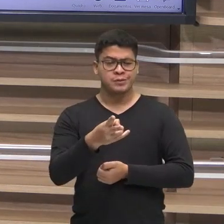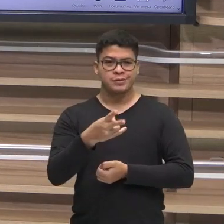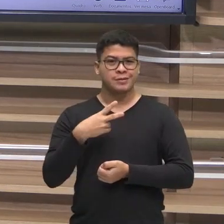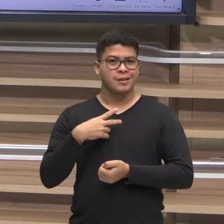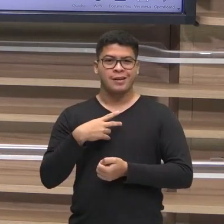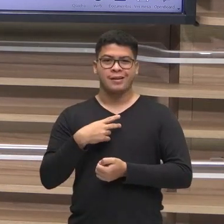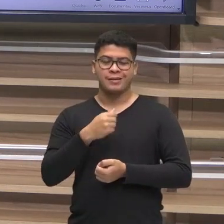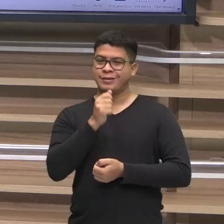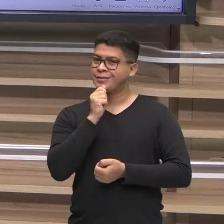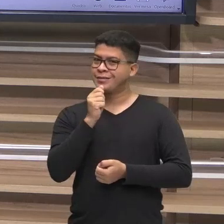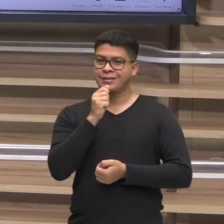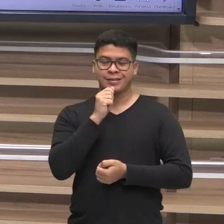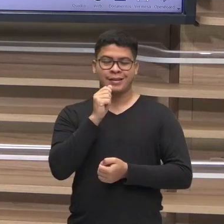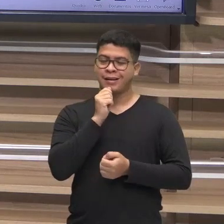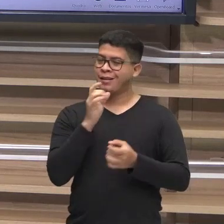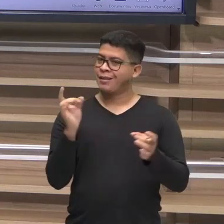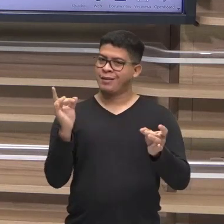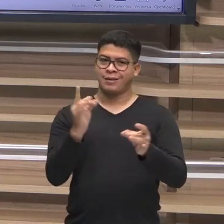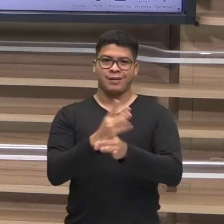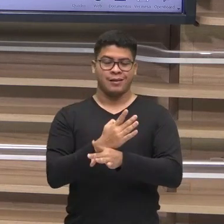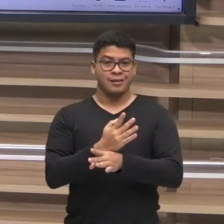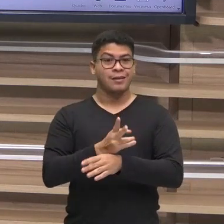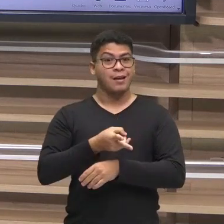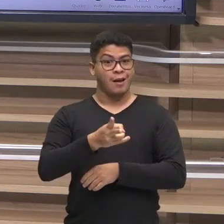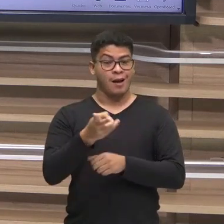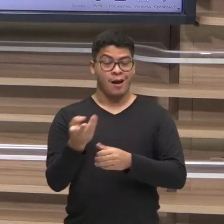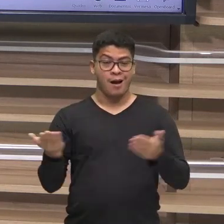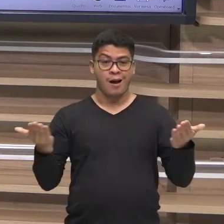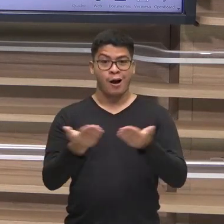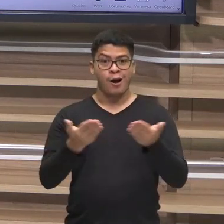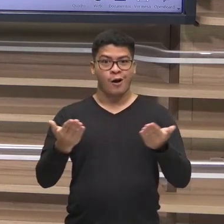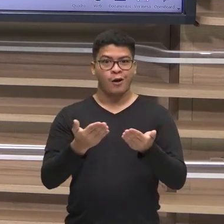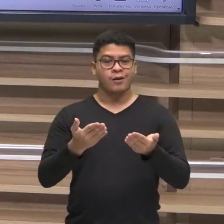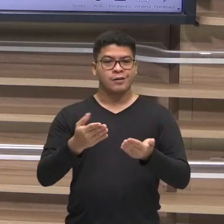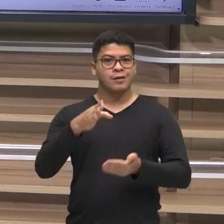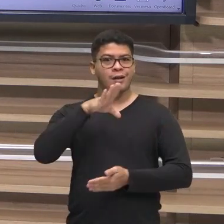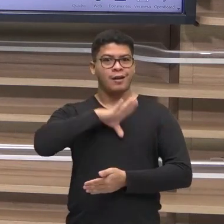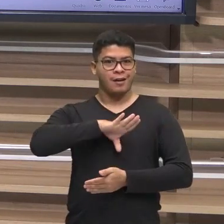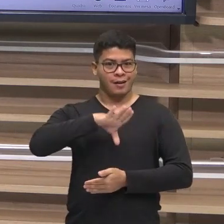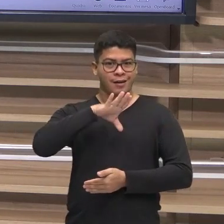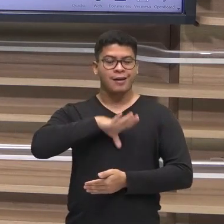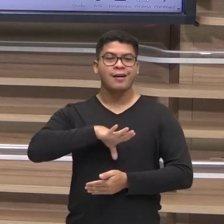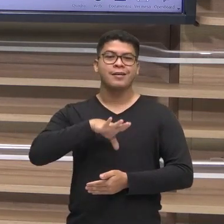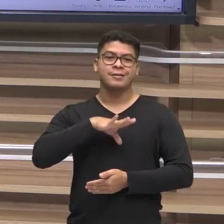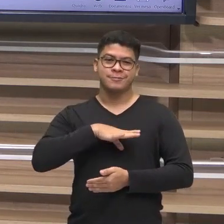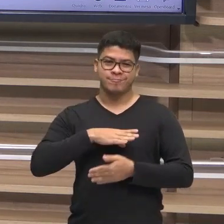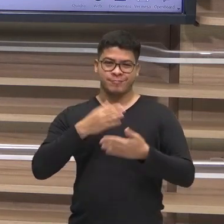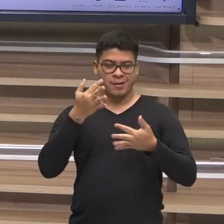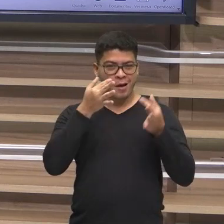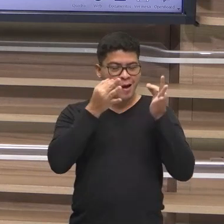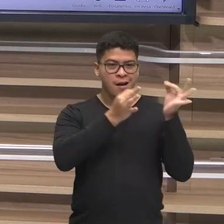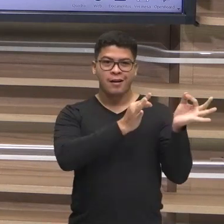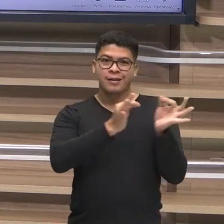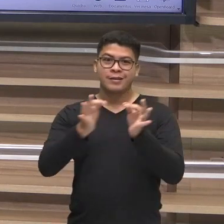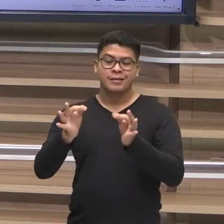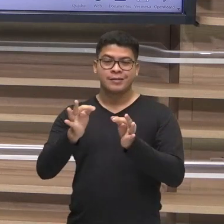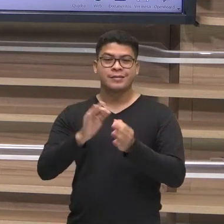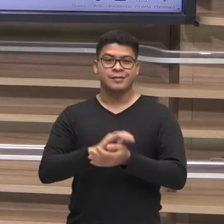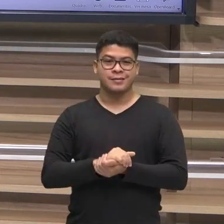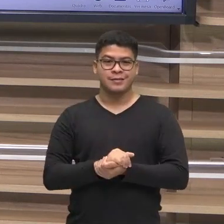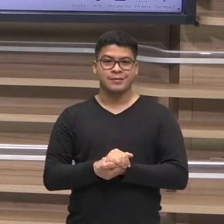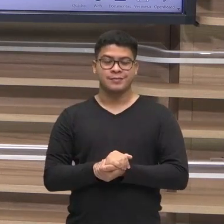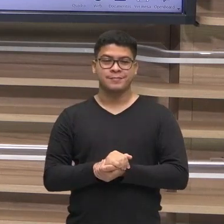parou ainda. Tem mais correções vindo aí, certo? E agora vocês vão ter uma ótima aula agora